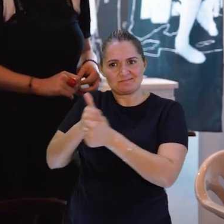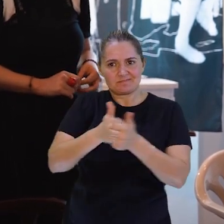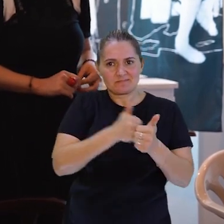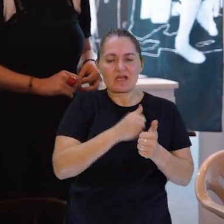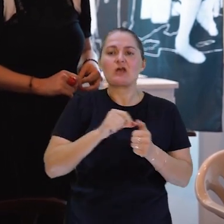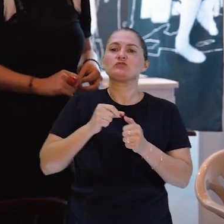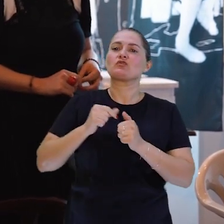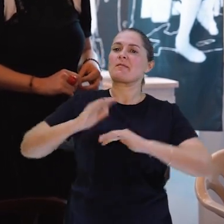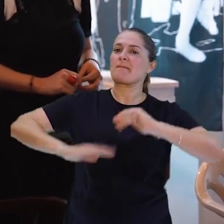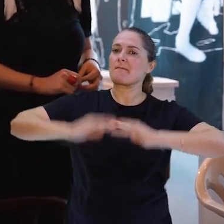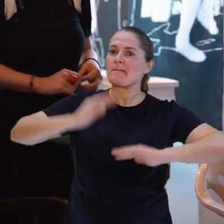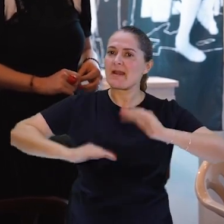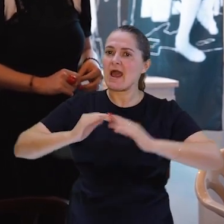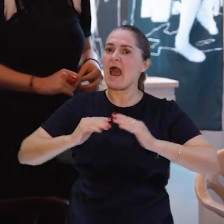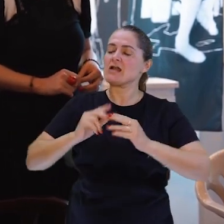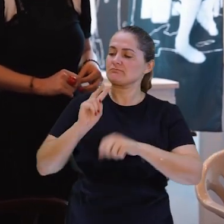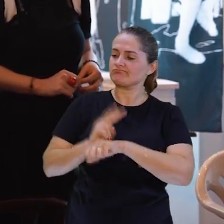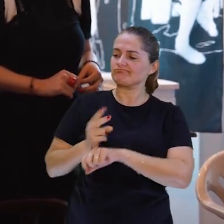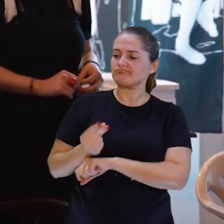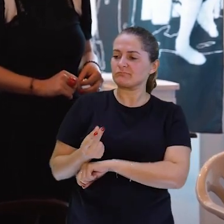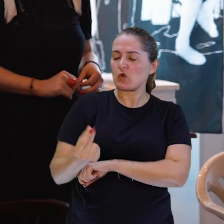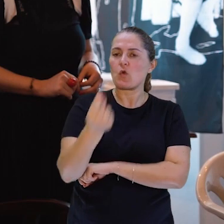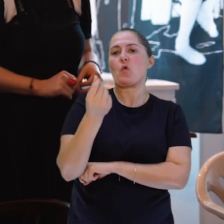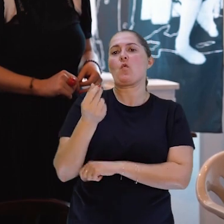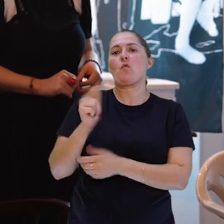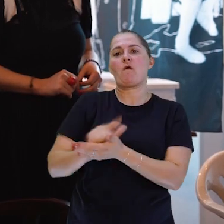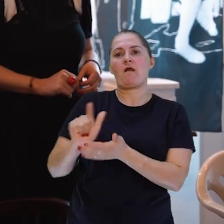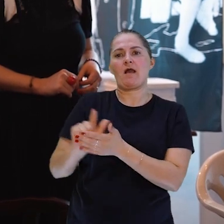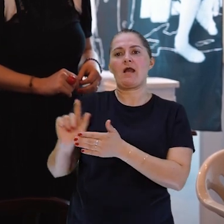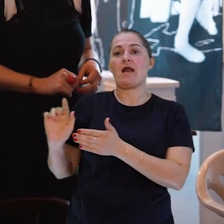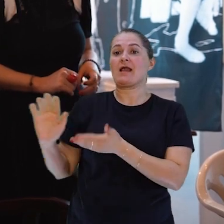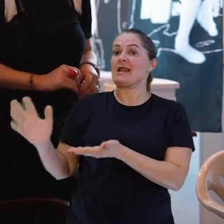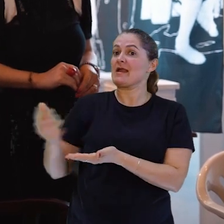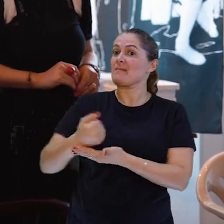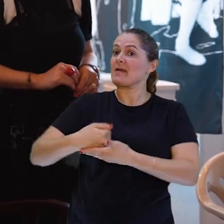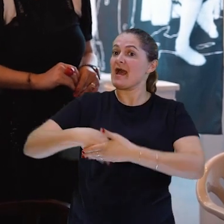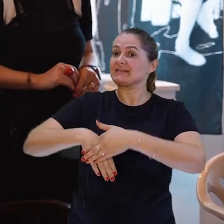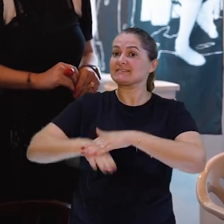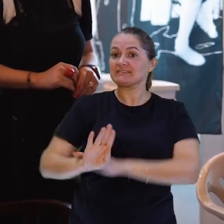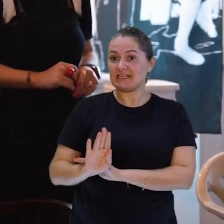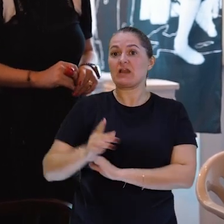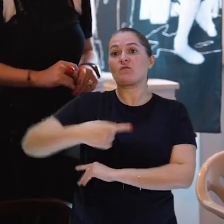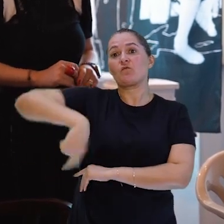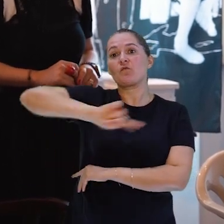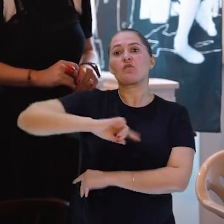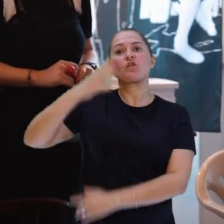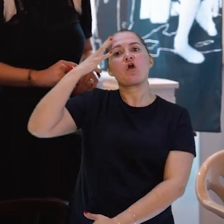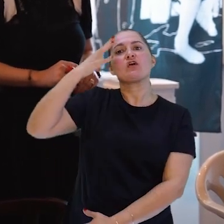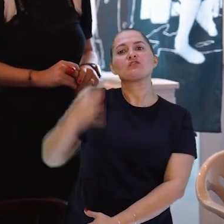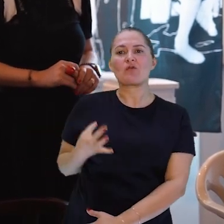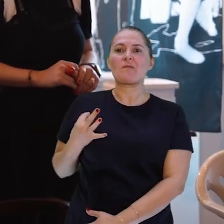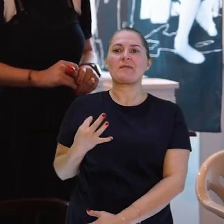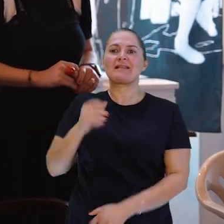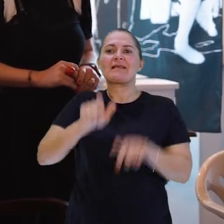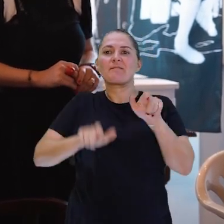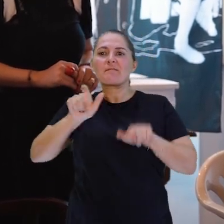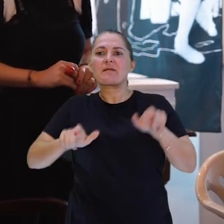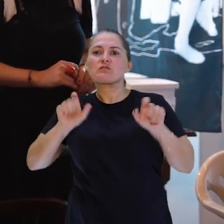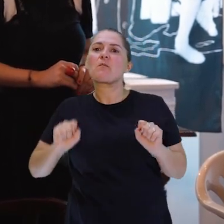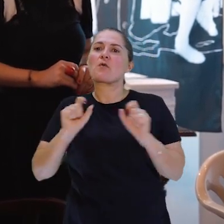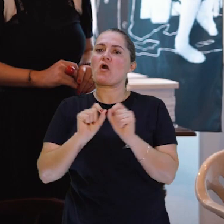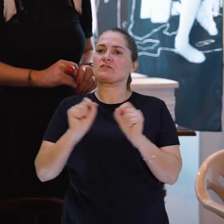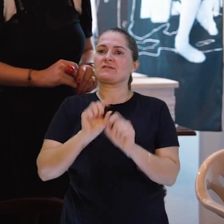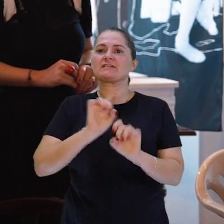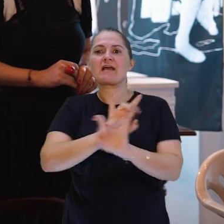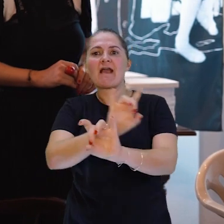pouco mais dessas práticas de conservação, higienização de acervos, né, a gente compreender um pouco o que a gente pode fazer enquanto